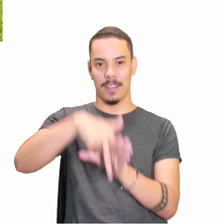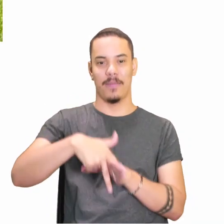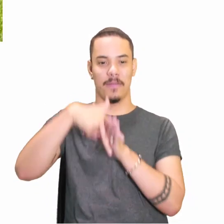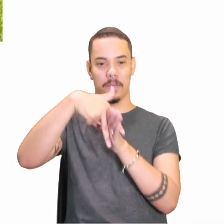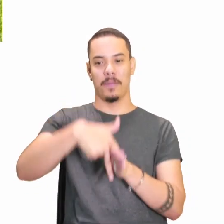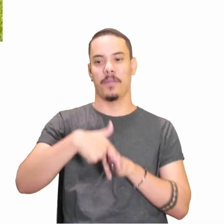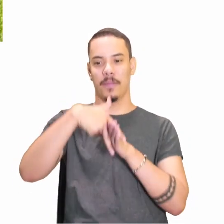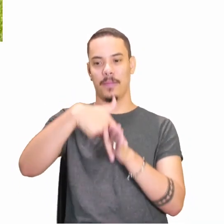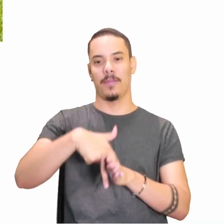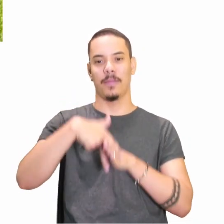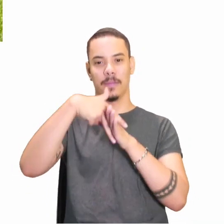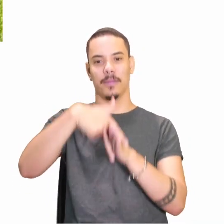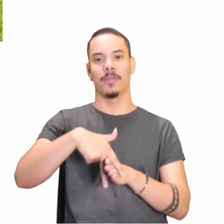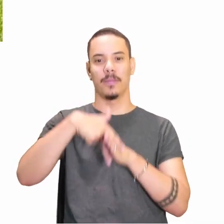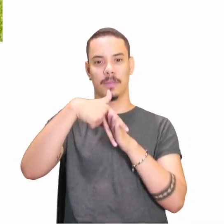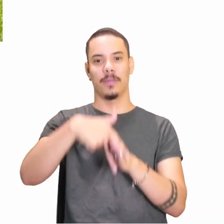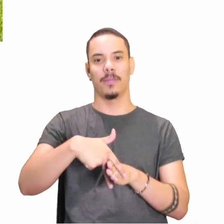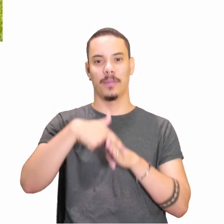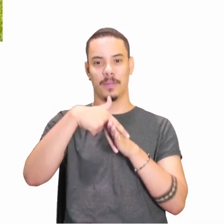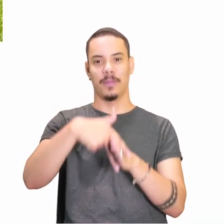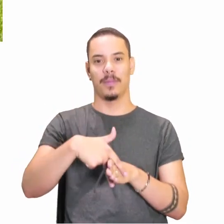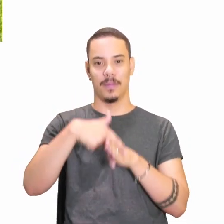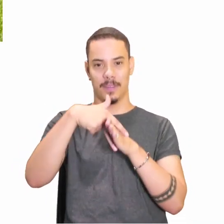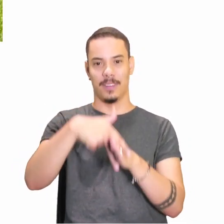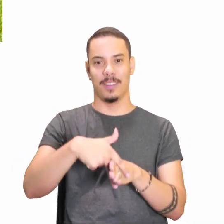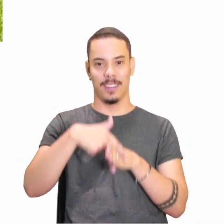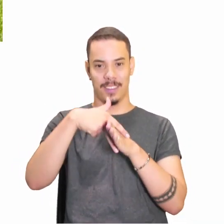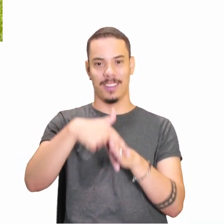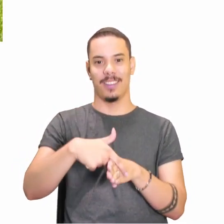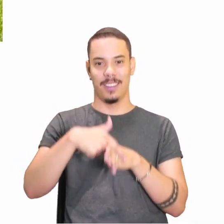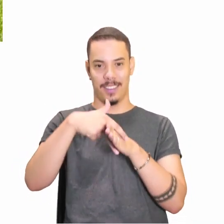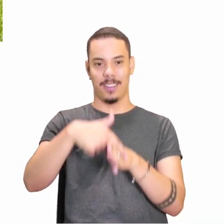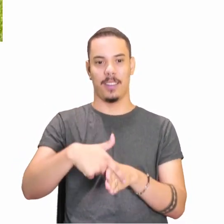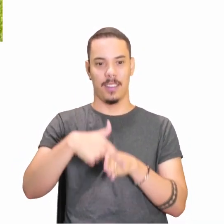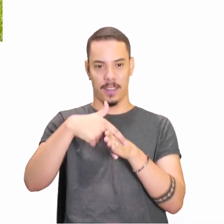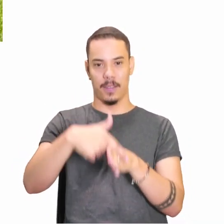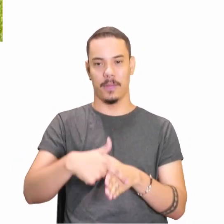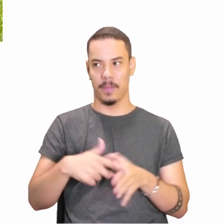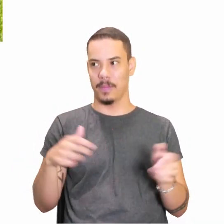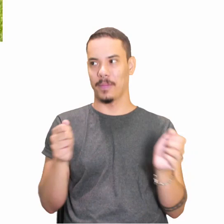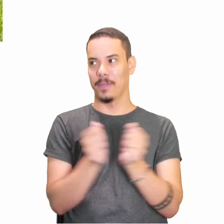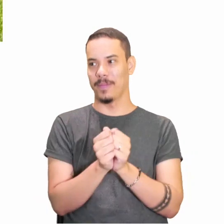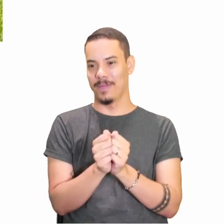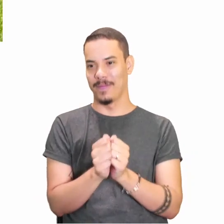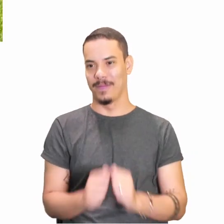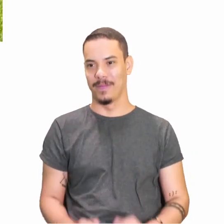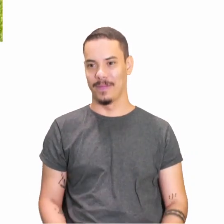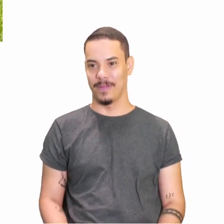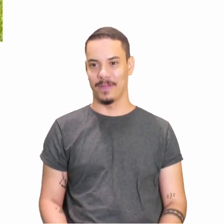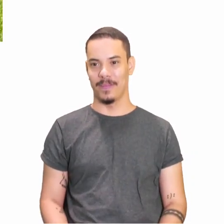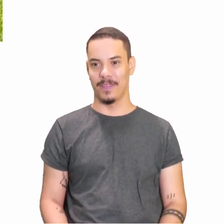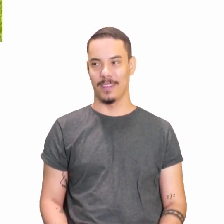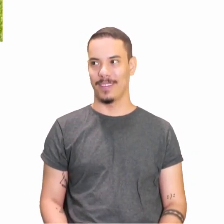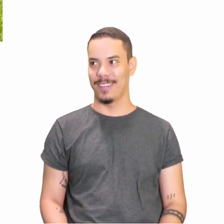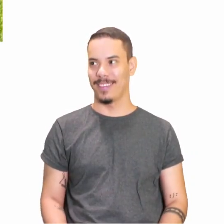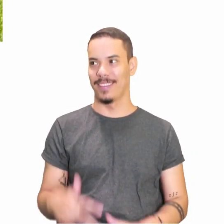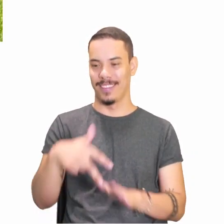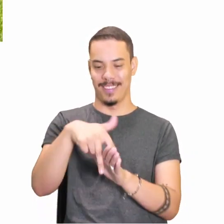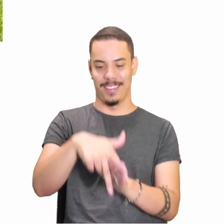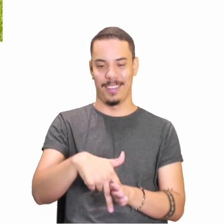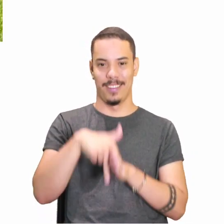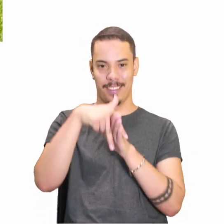daquele cowboy, vamos dizer assim, do peão. Gente, olha, na verdade,